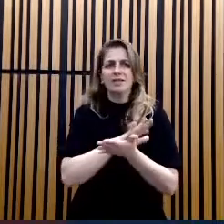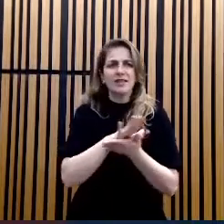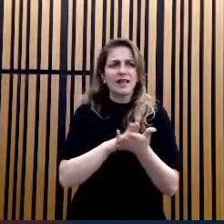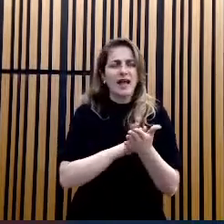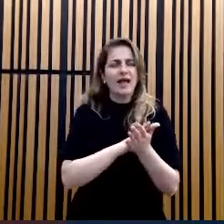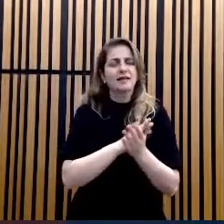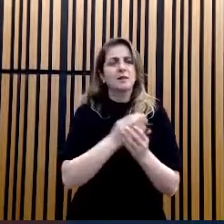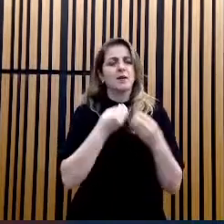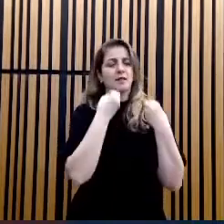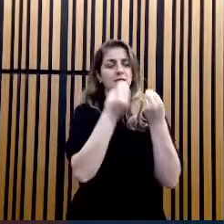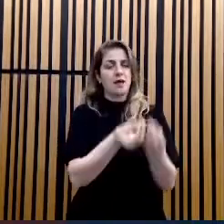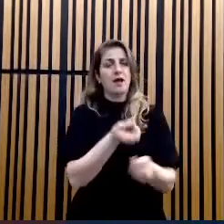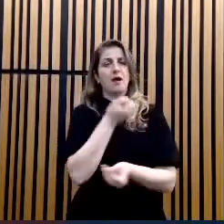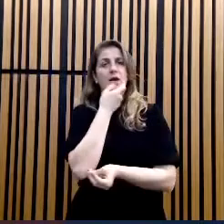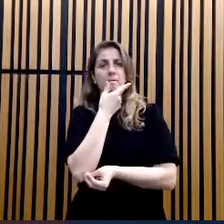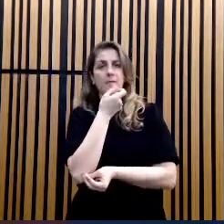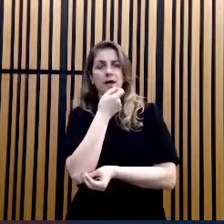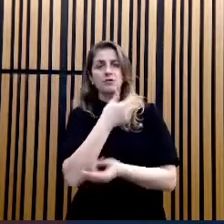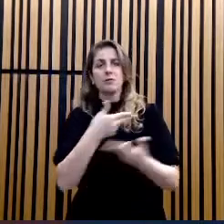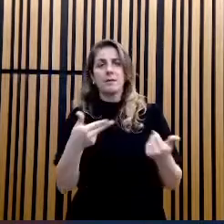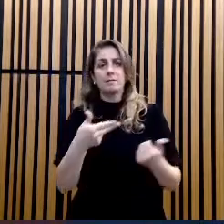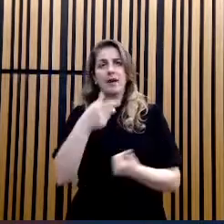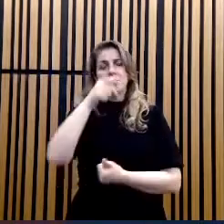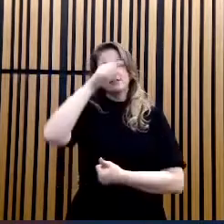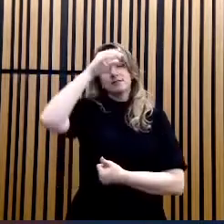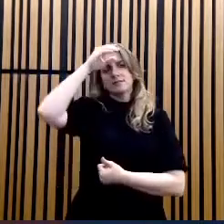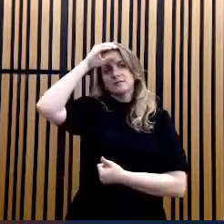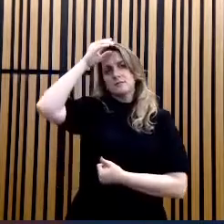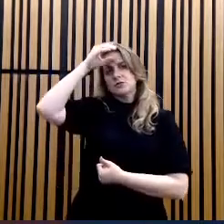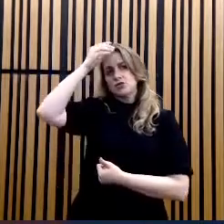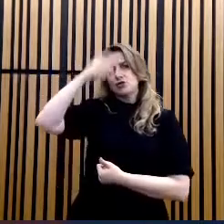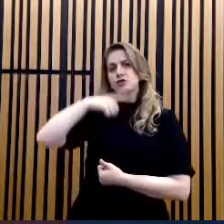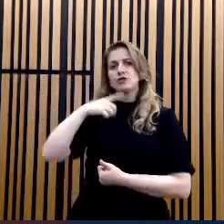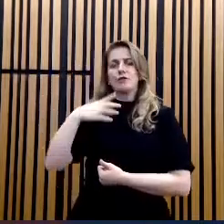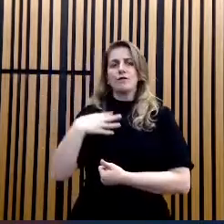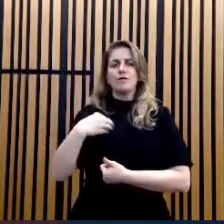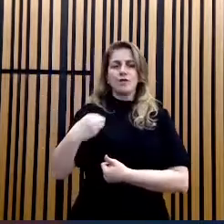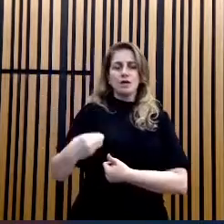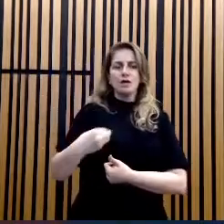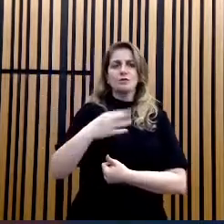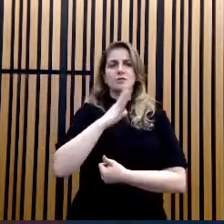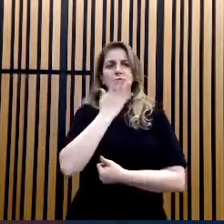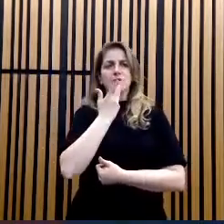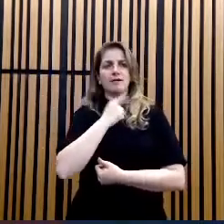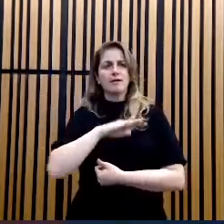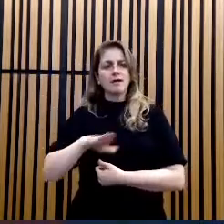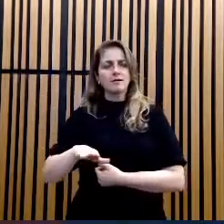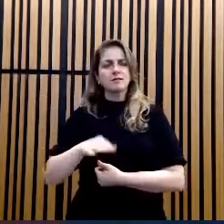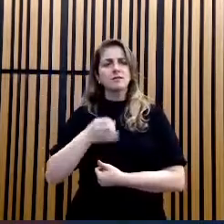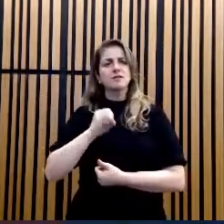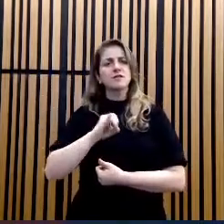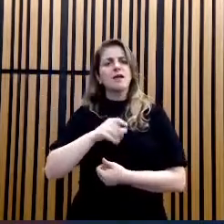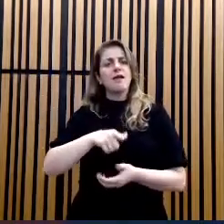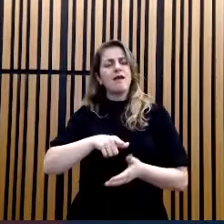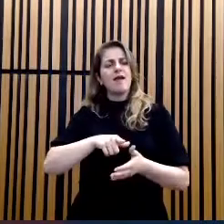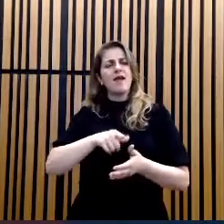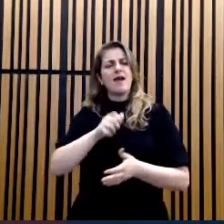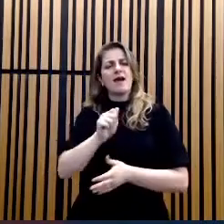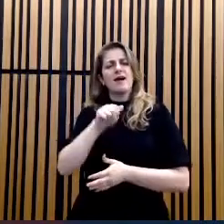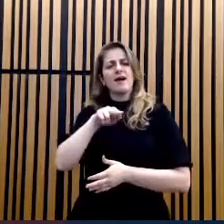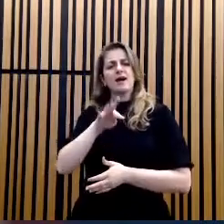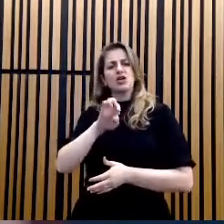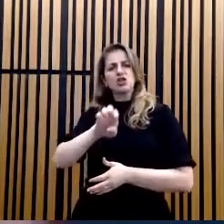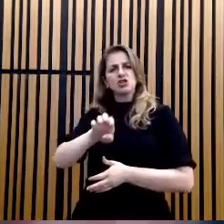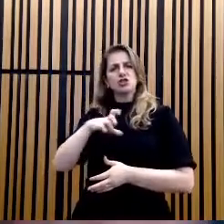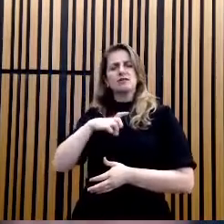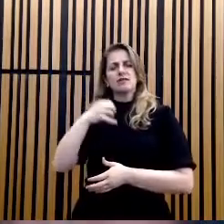os afilhados? Não, né? É anti-criança. Se eu tenho uma coisa que é anti-idade, por que anti-idade?